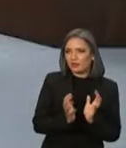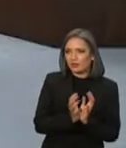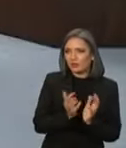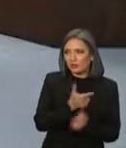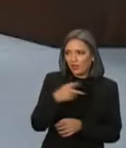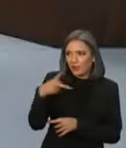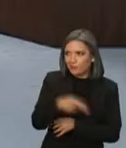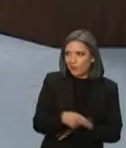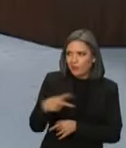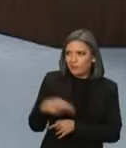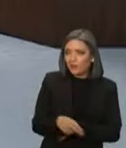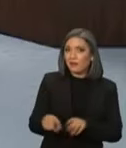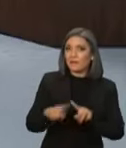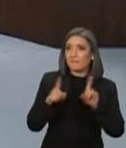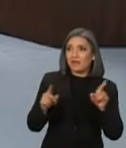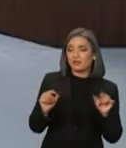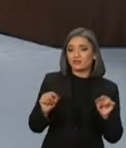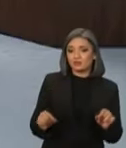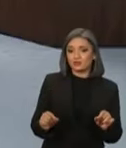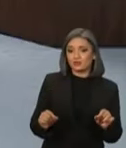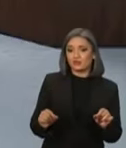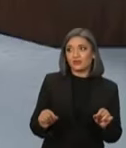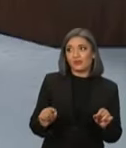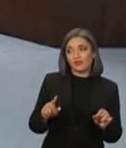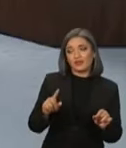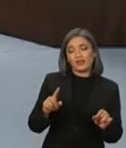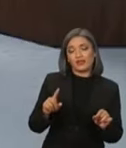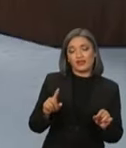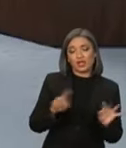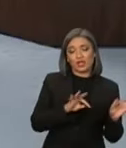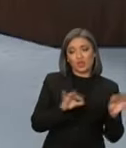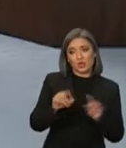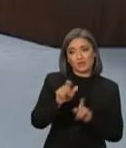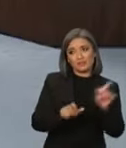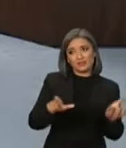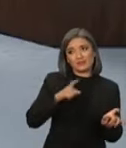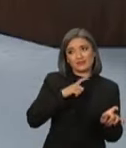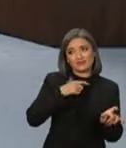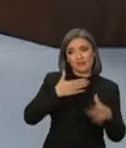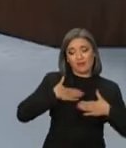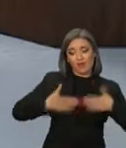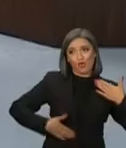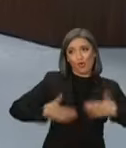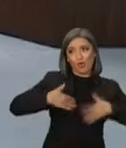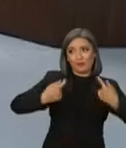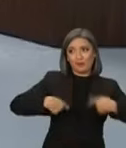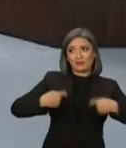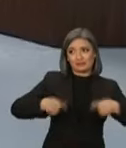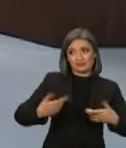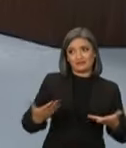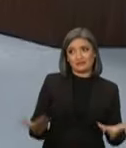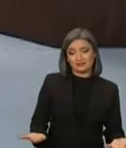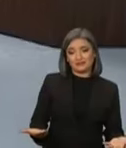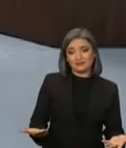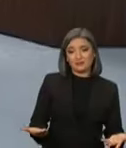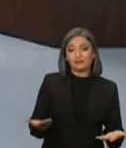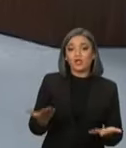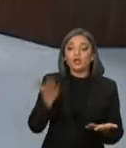interrupções, mas, eventualmente, todo ser humano tem as suas necessidades. Eu pergunto se Vossa